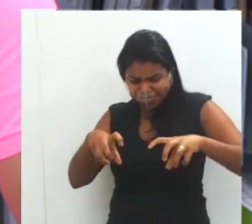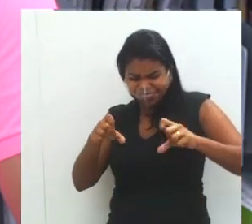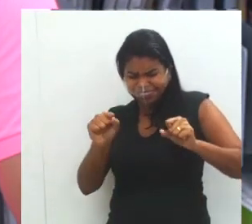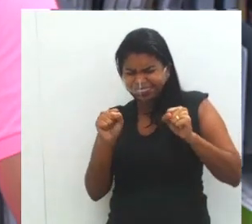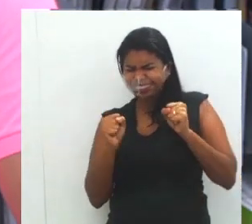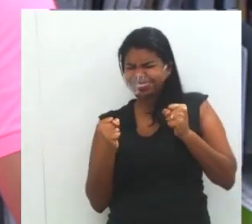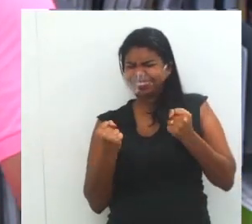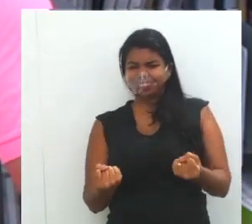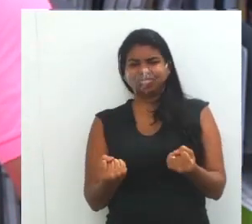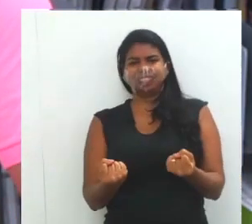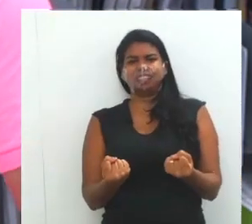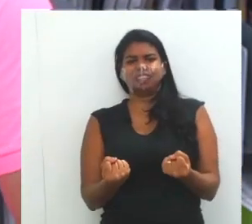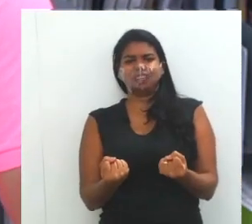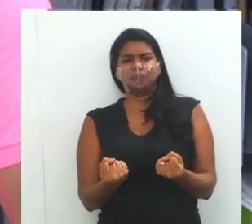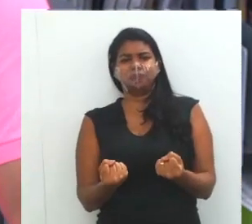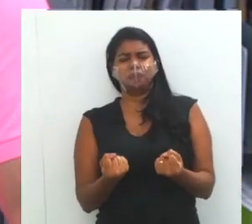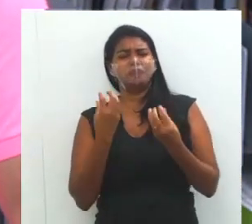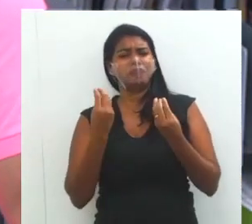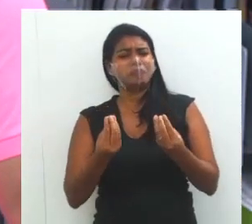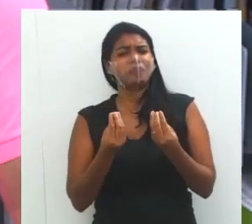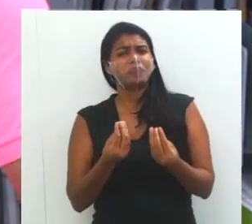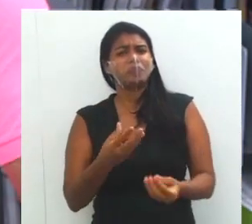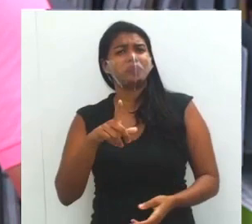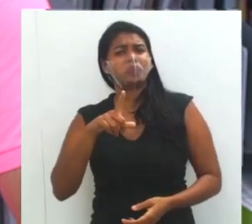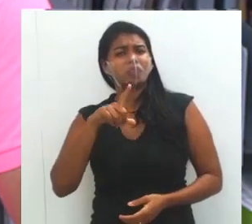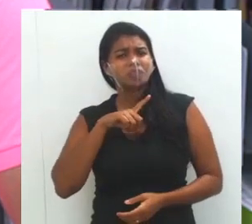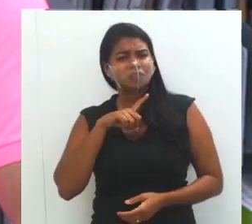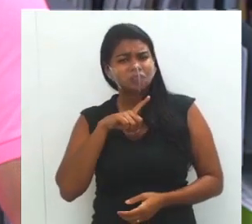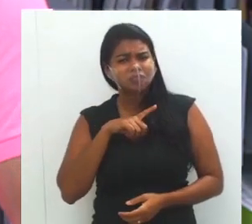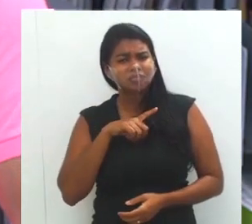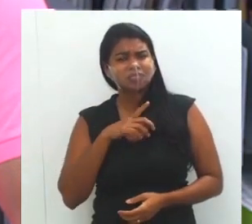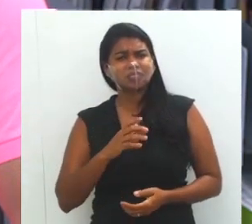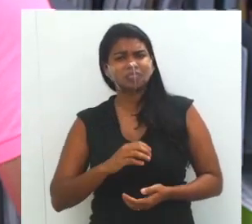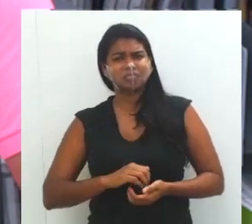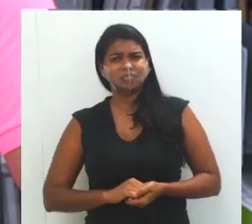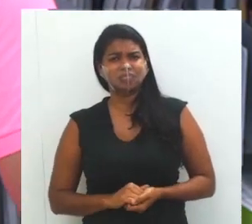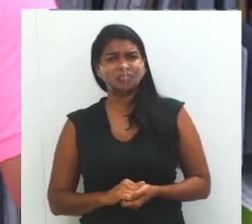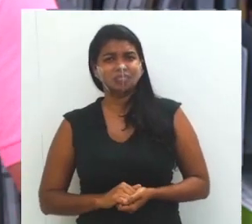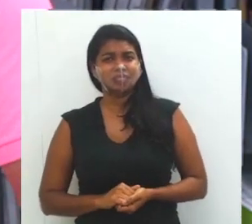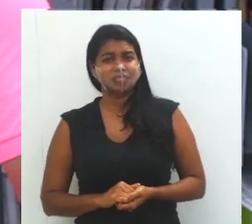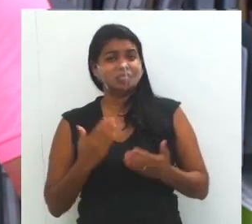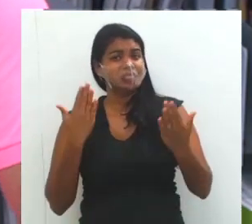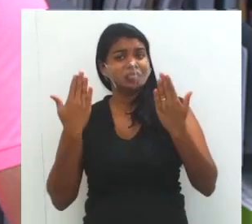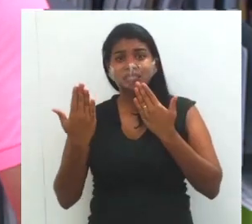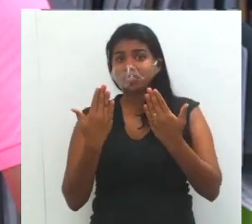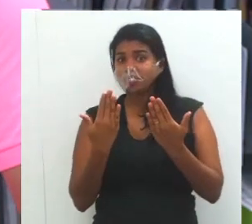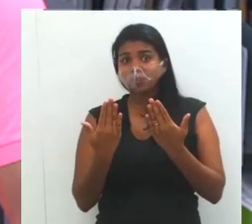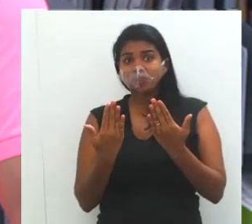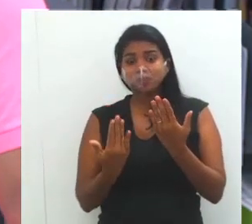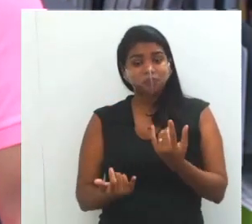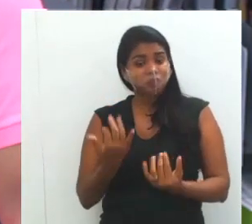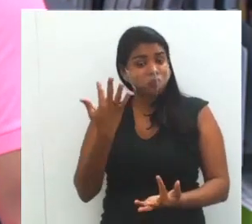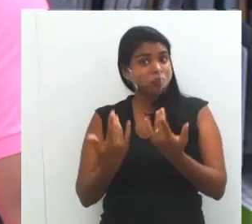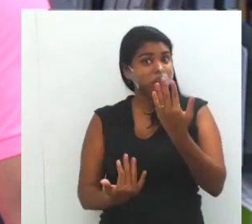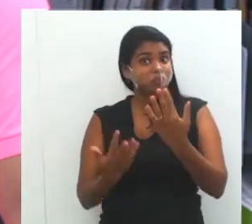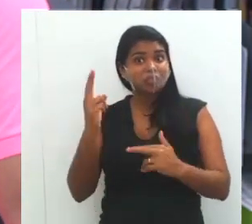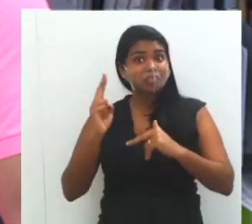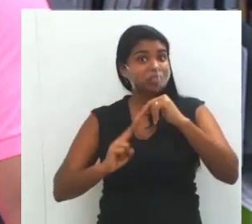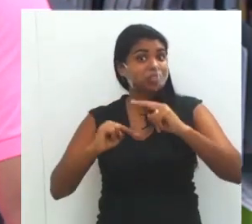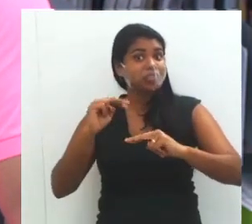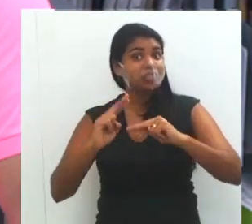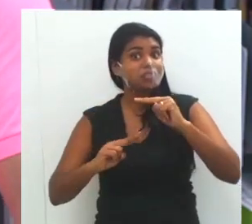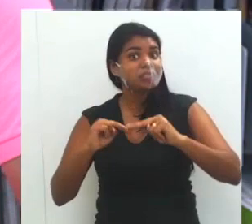ardendo, veja a situação que estava no momento, naquela terra que ele estava, né? E ele compara com a fogueira de São